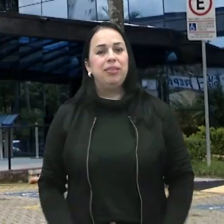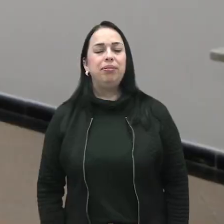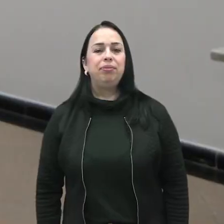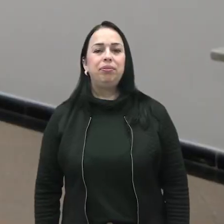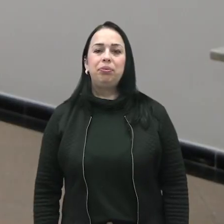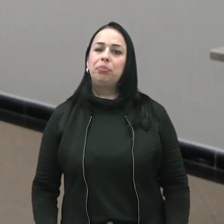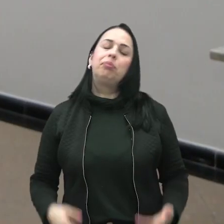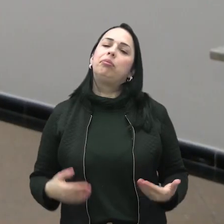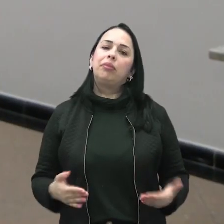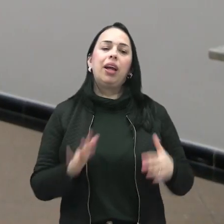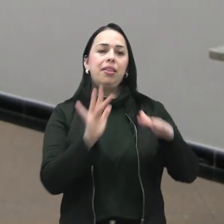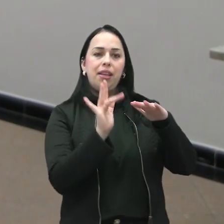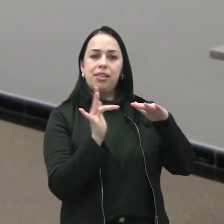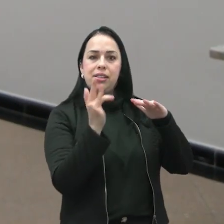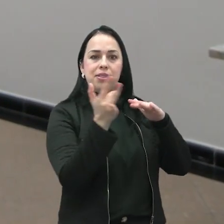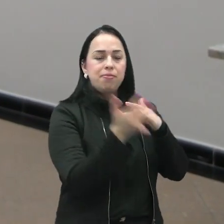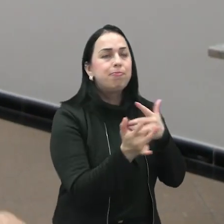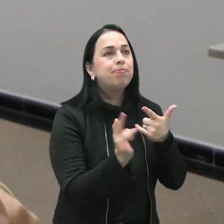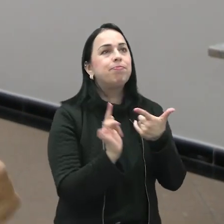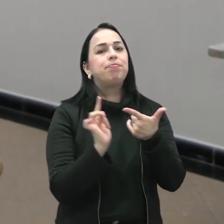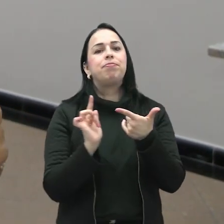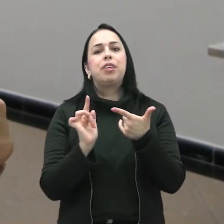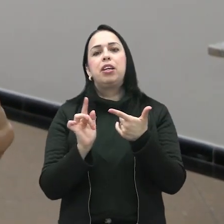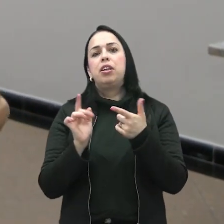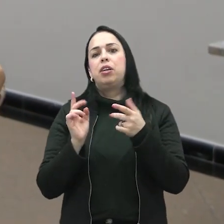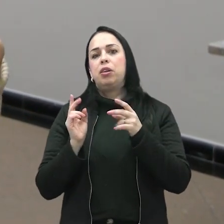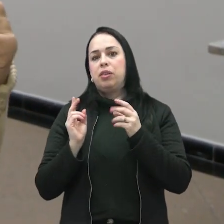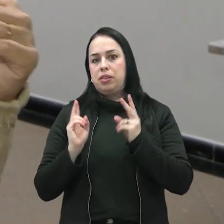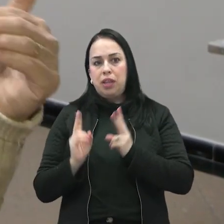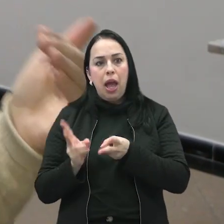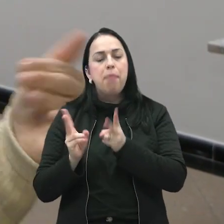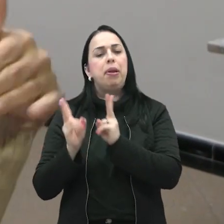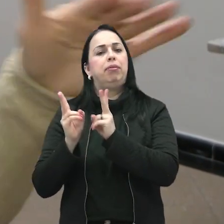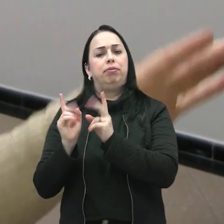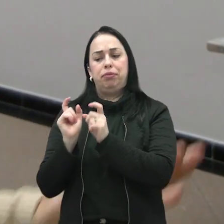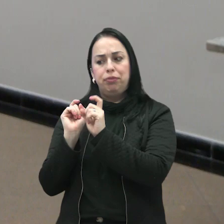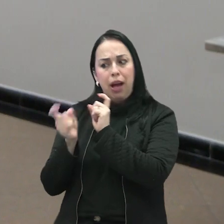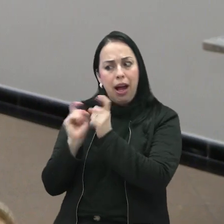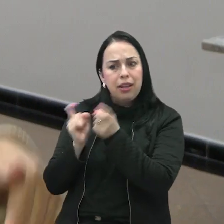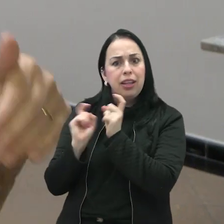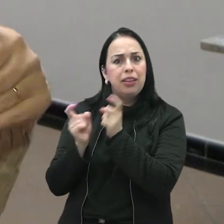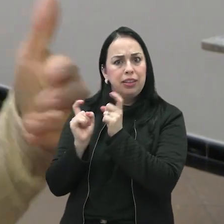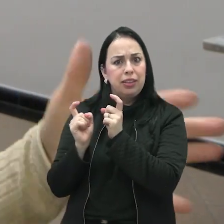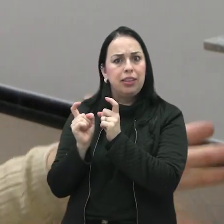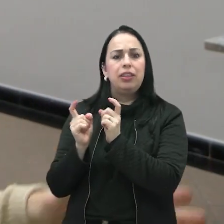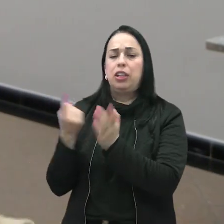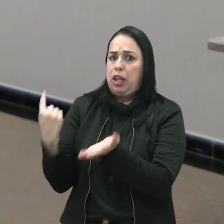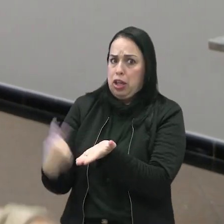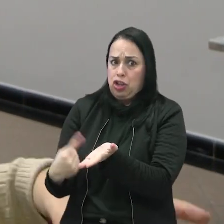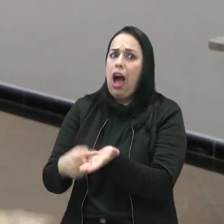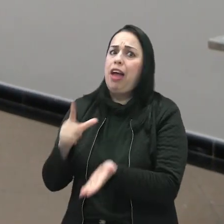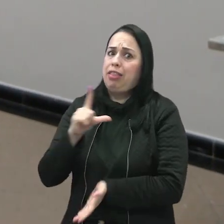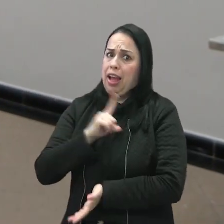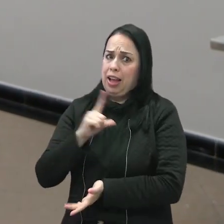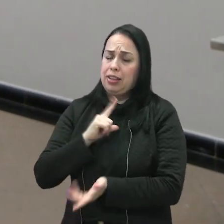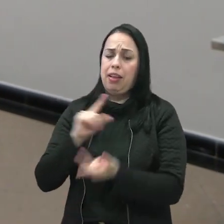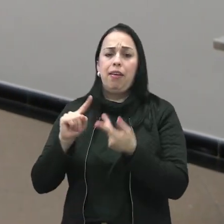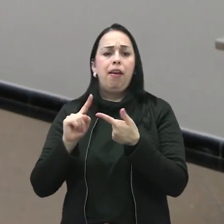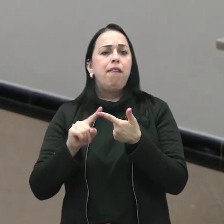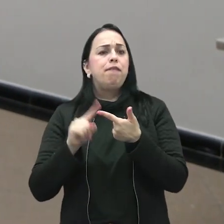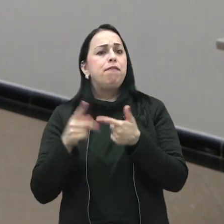receber. Então, através das redes sociais, a gente continua fazendo as reuniões, inclusive tem reuniões já